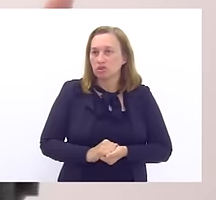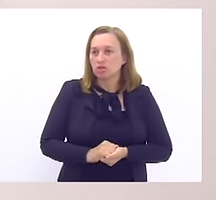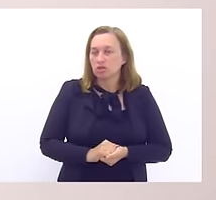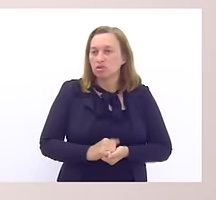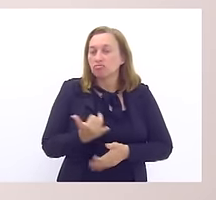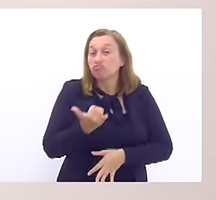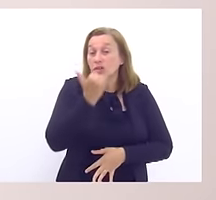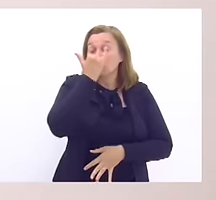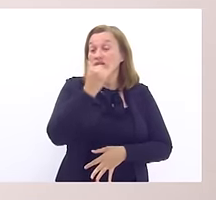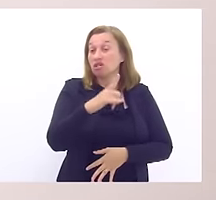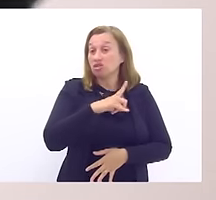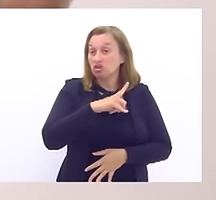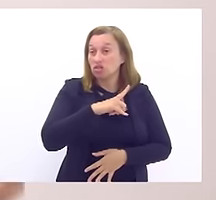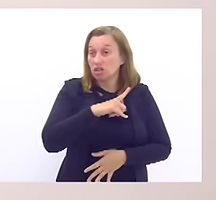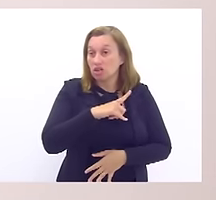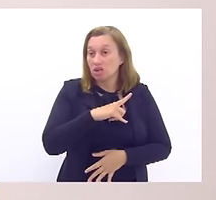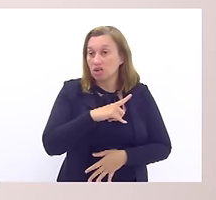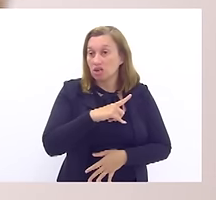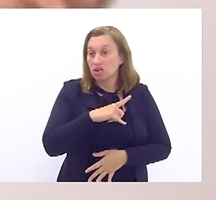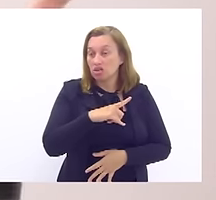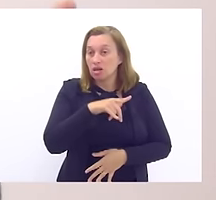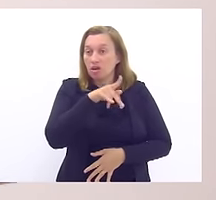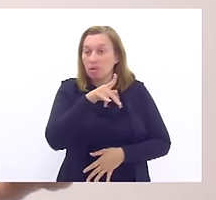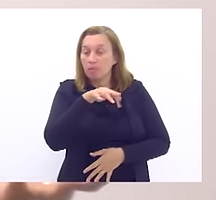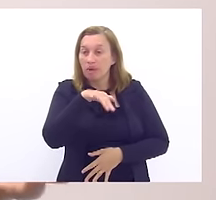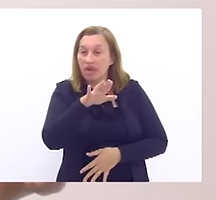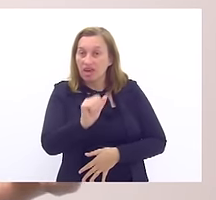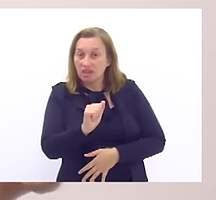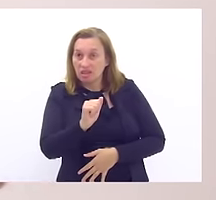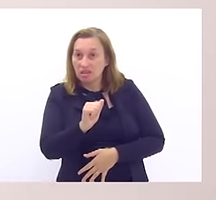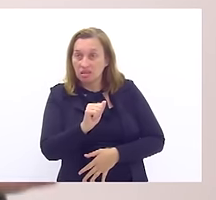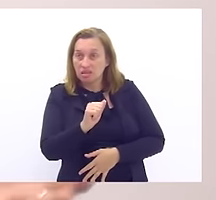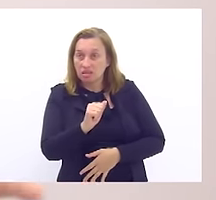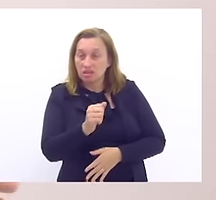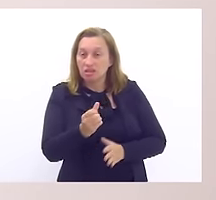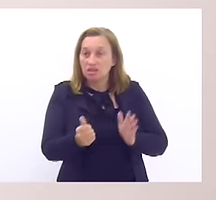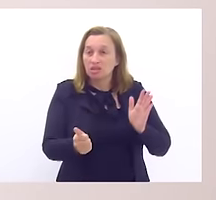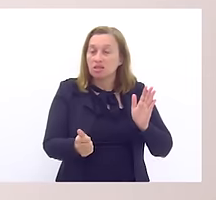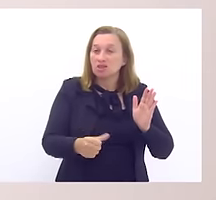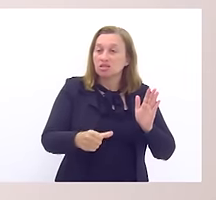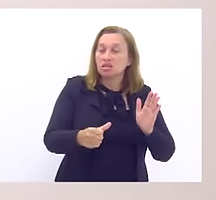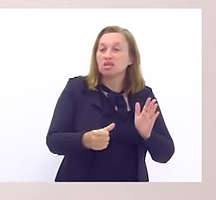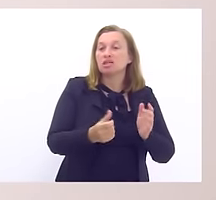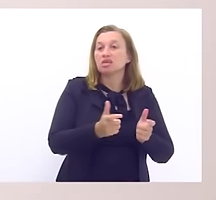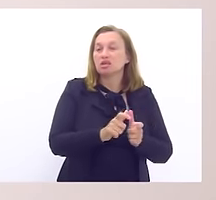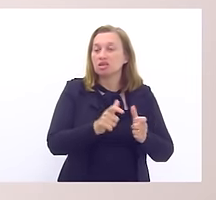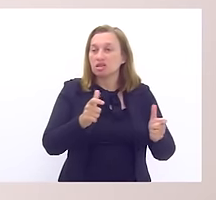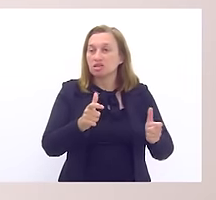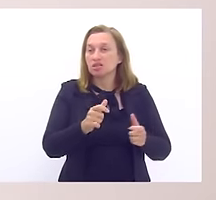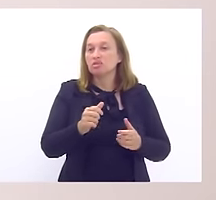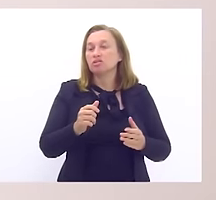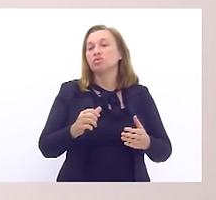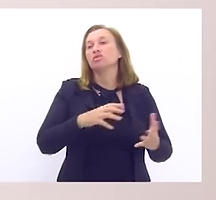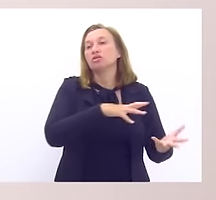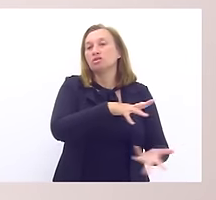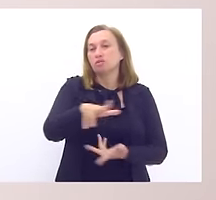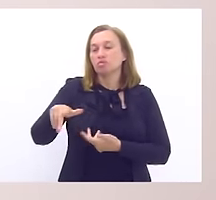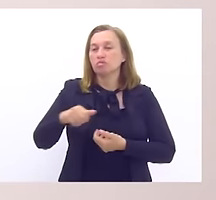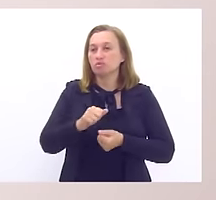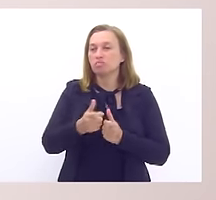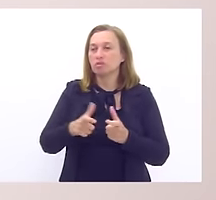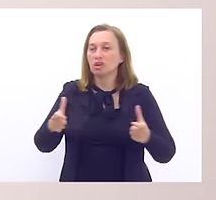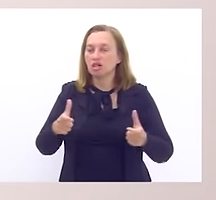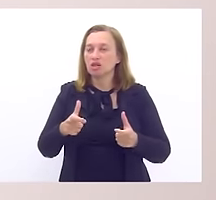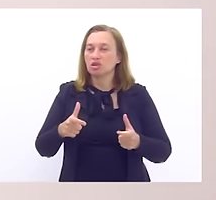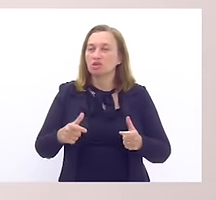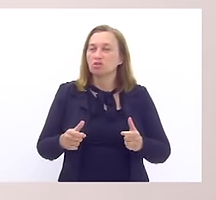envolvido acidente ele tem a pena gravada como ela grande maioria dos países do mundo sendo os grandes países do mundo desenvolvido de